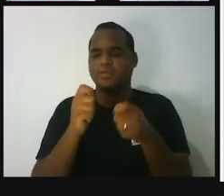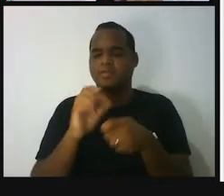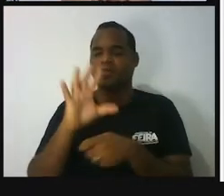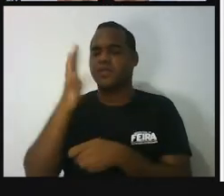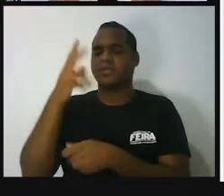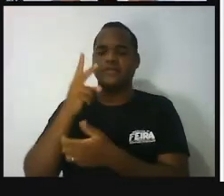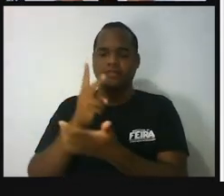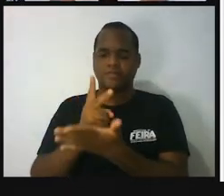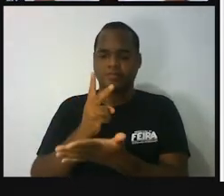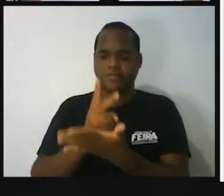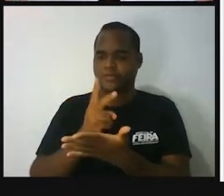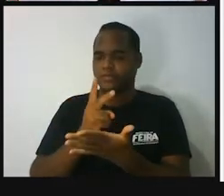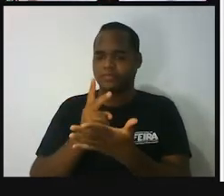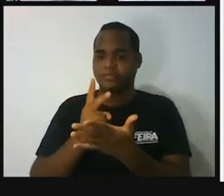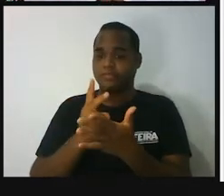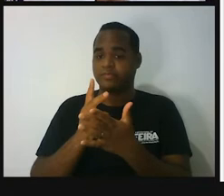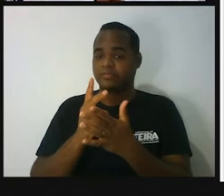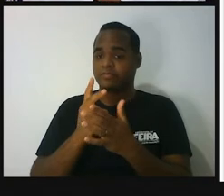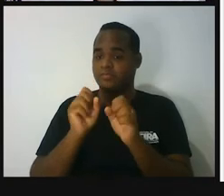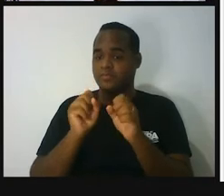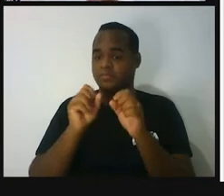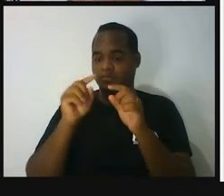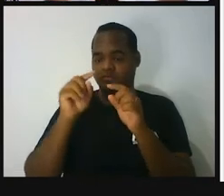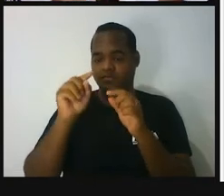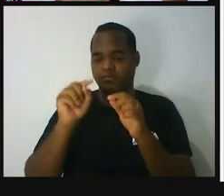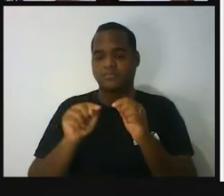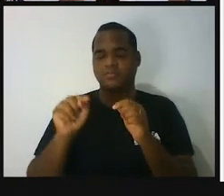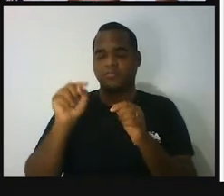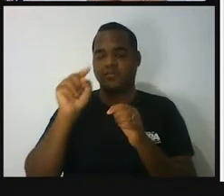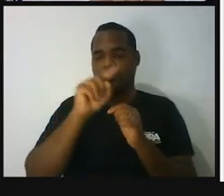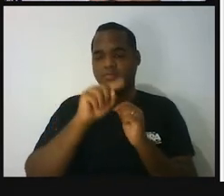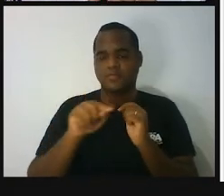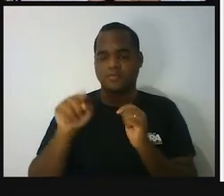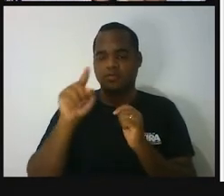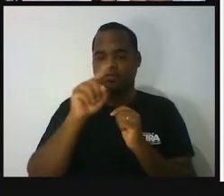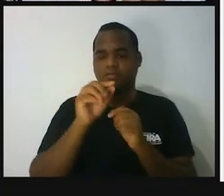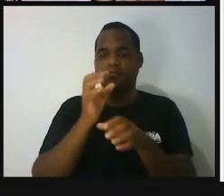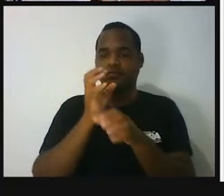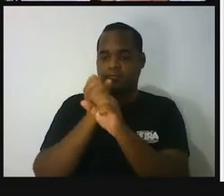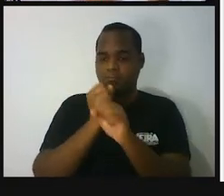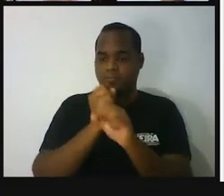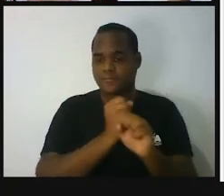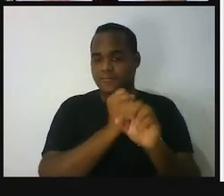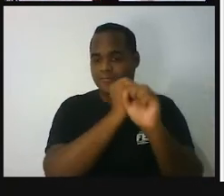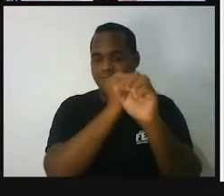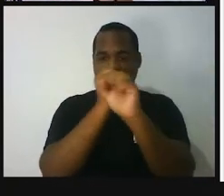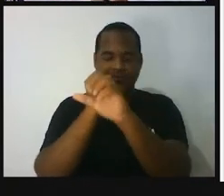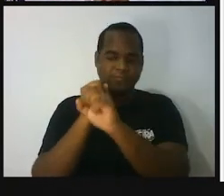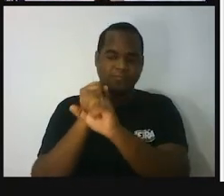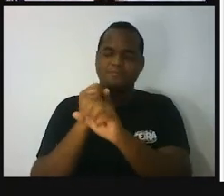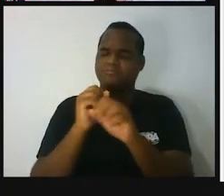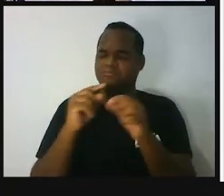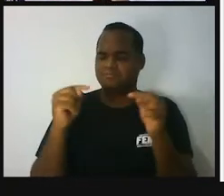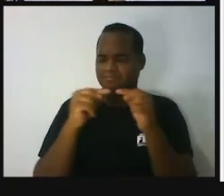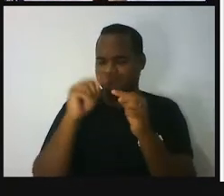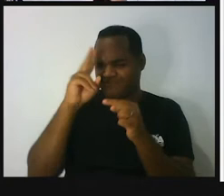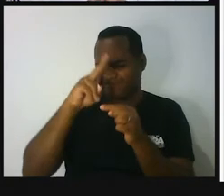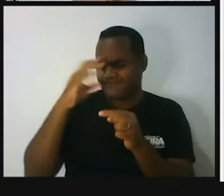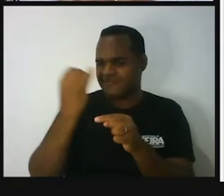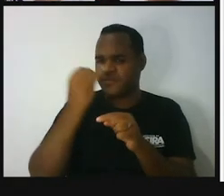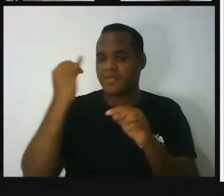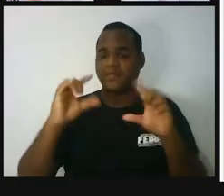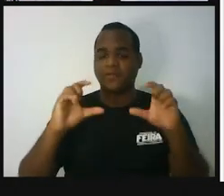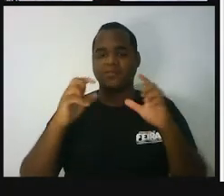professor? De você medir todos os lados e ter a mesma medida? Será que você consegue lembrar de uma